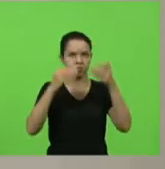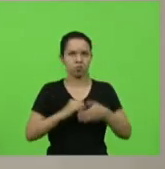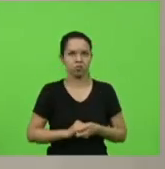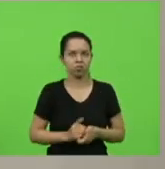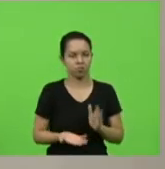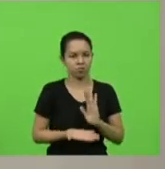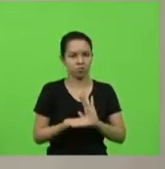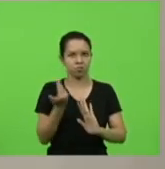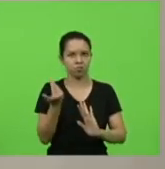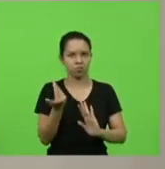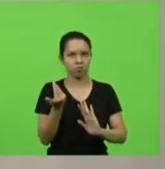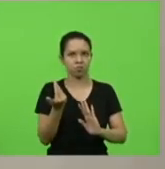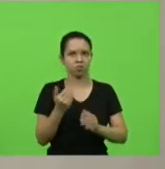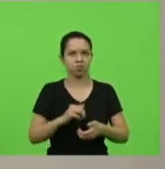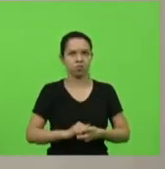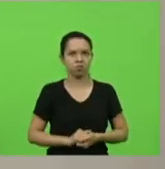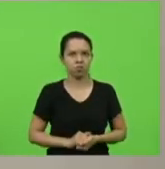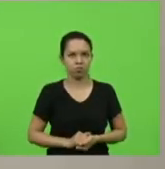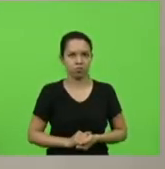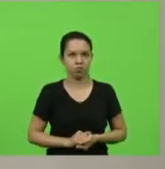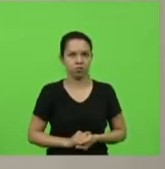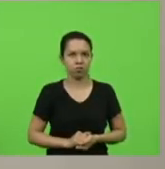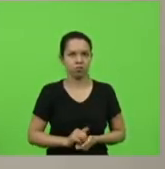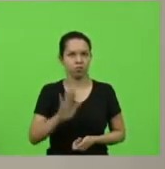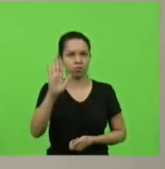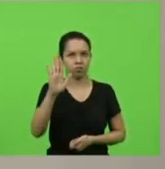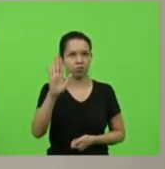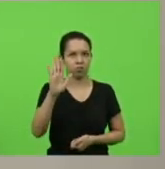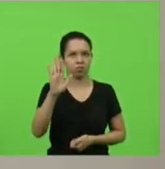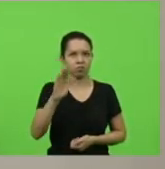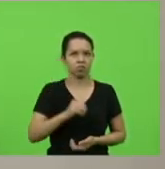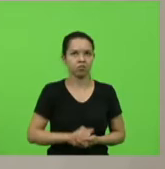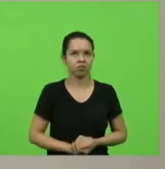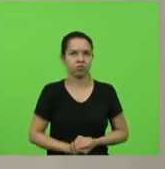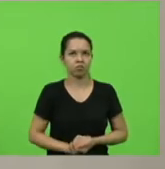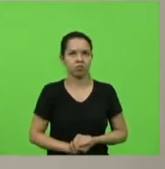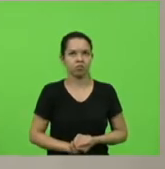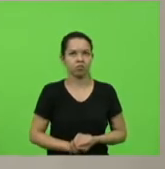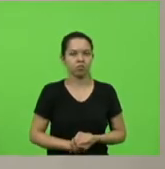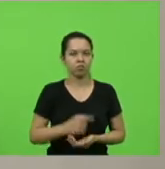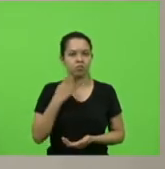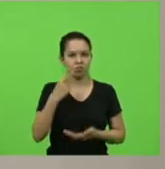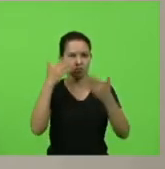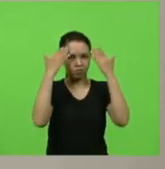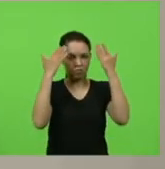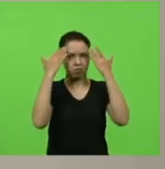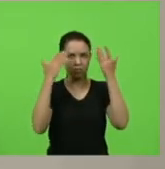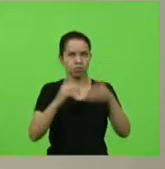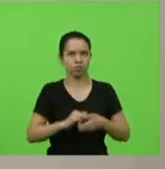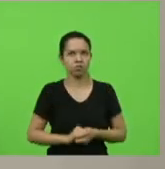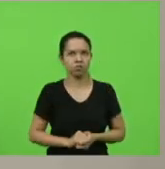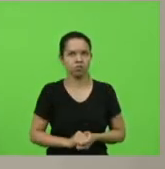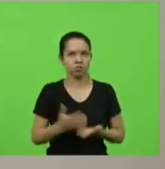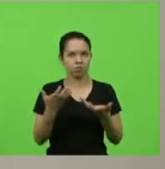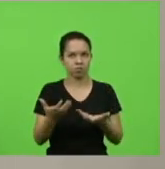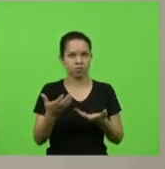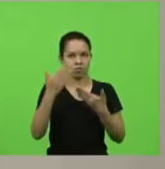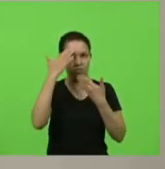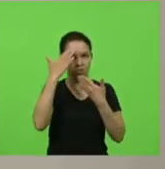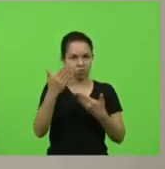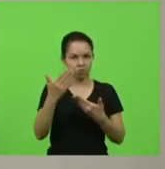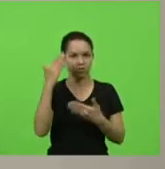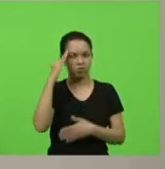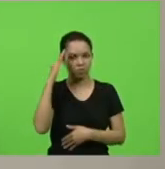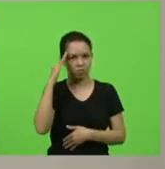pauta, atendendo ao requerimento de Vossa Excelência. Questão de ordem apenas. Questão de ordem, deputado Zé Milton Schaefer. Presidente, eu quero aqui agradecer a compreensão e a